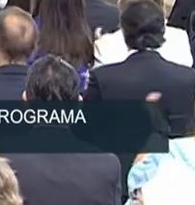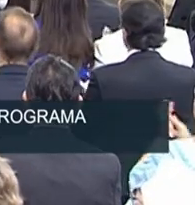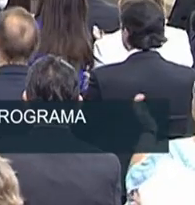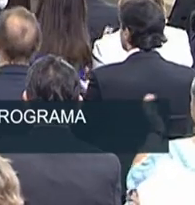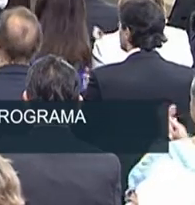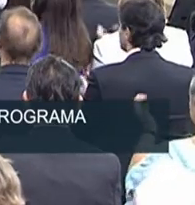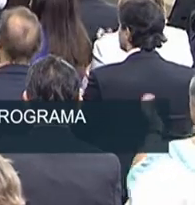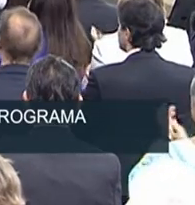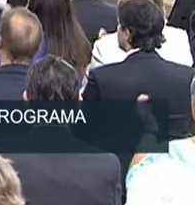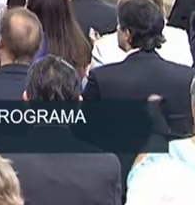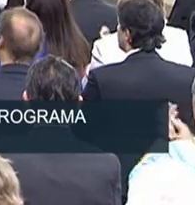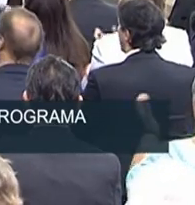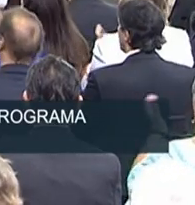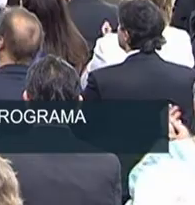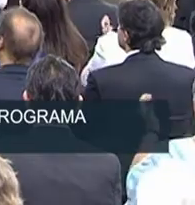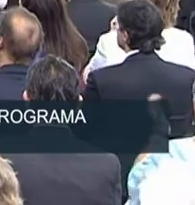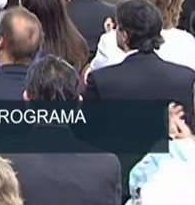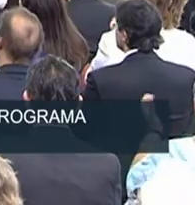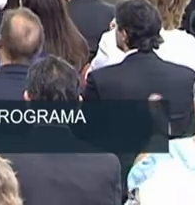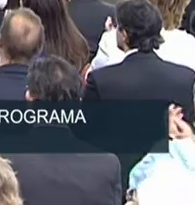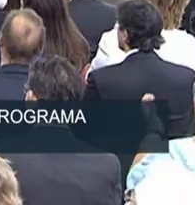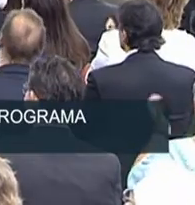E aí